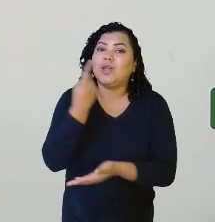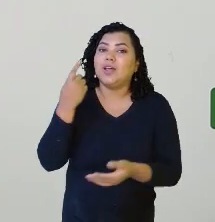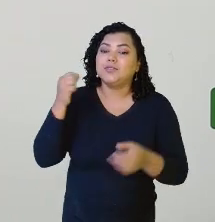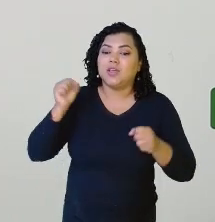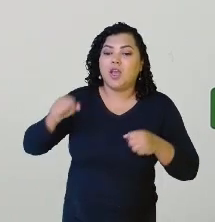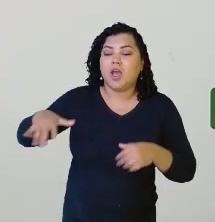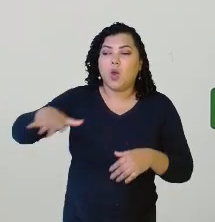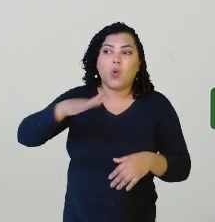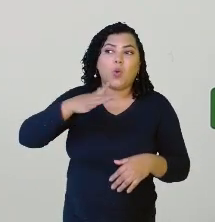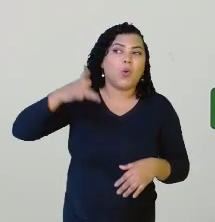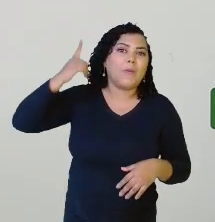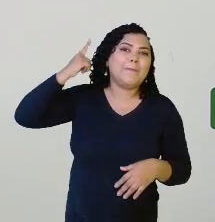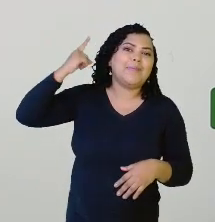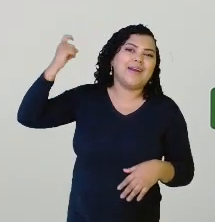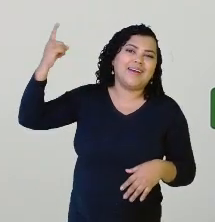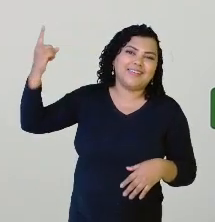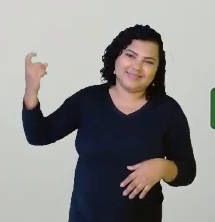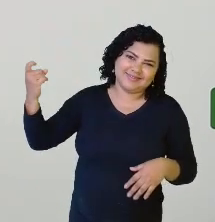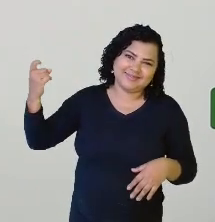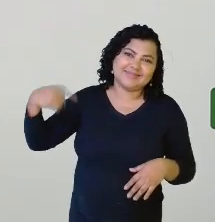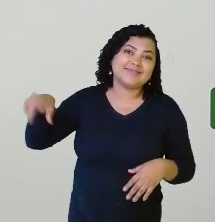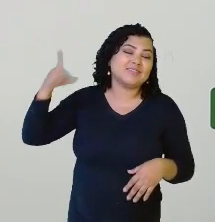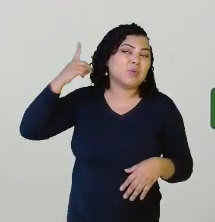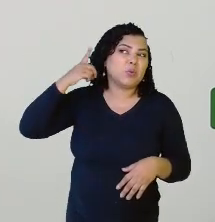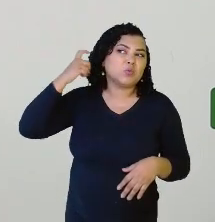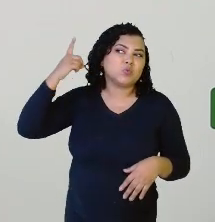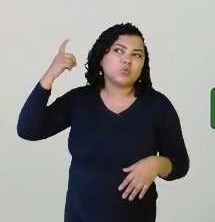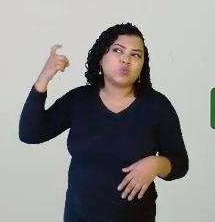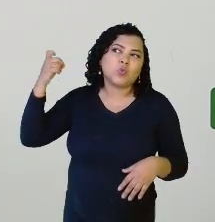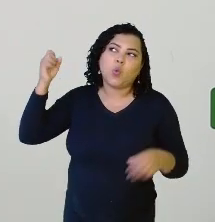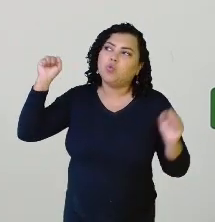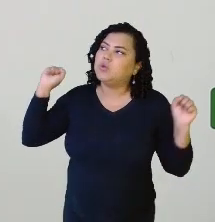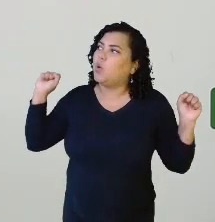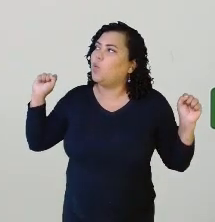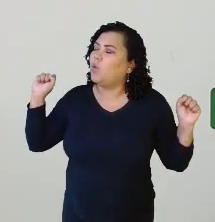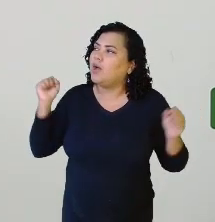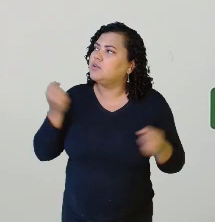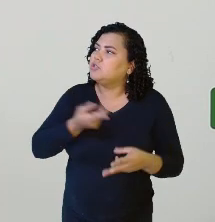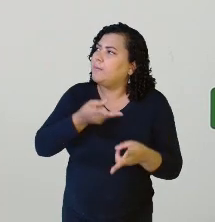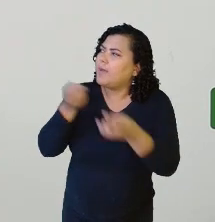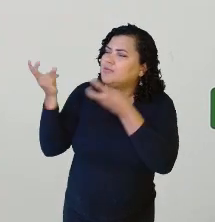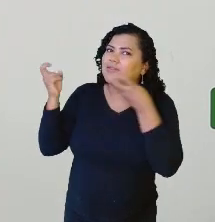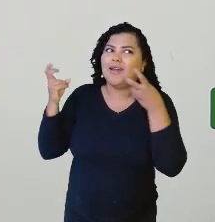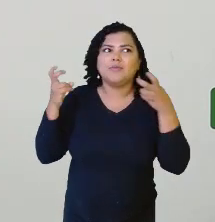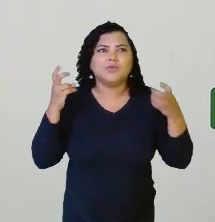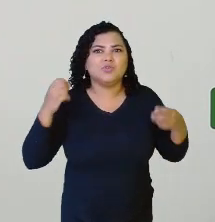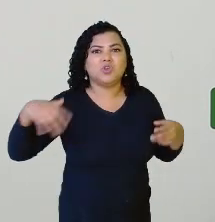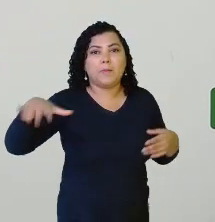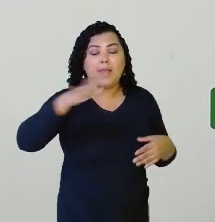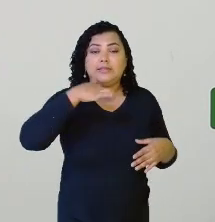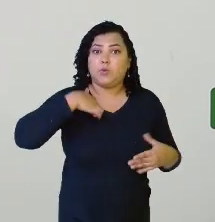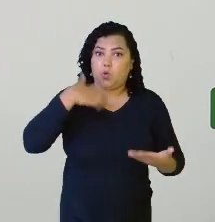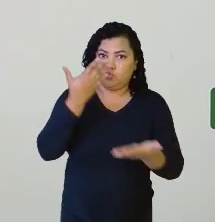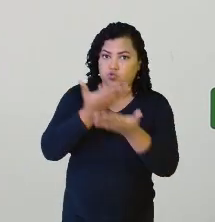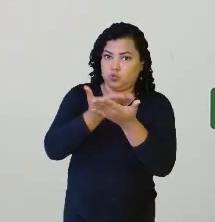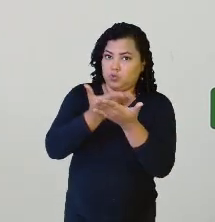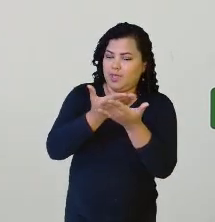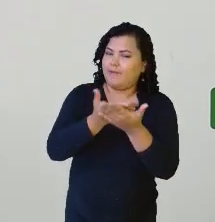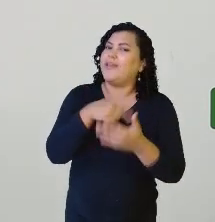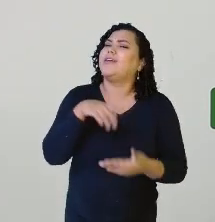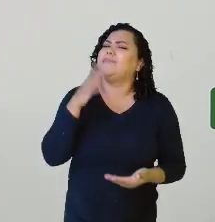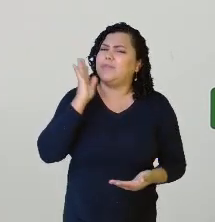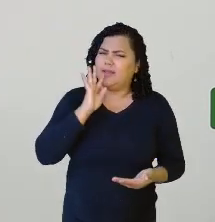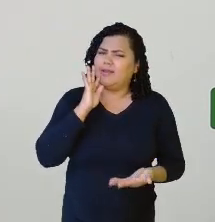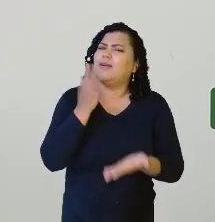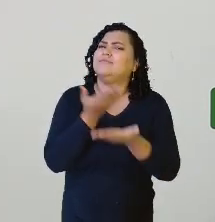espaços, é o som. Pois é, por incrível que pareça, gente, isso eu descobri estudando, ver como estudar é legal,